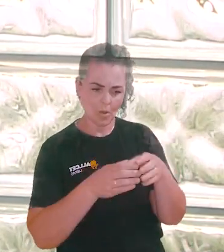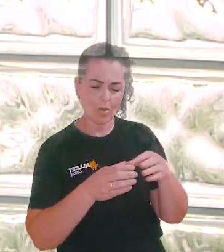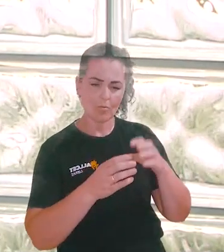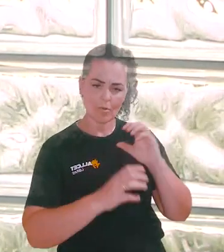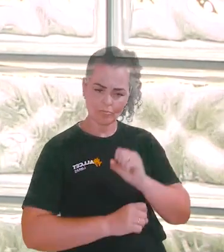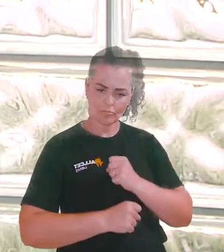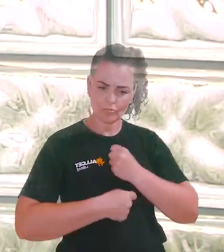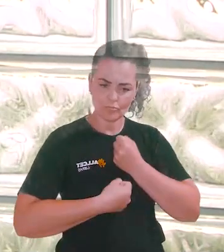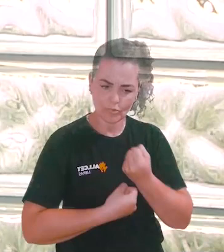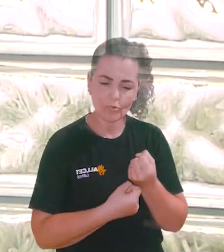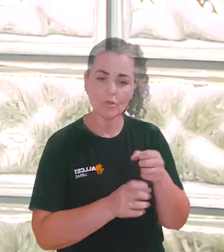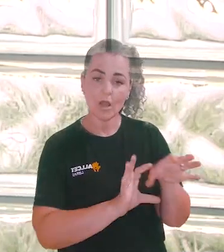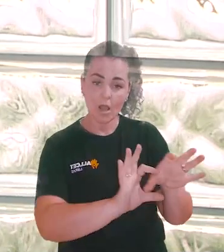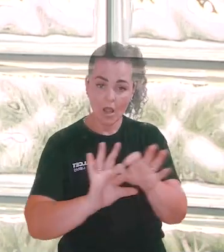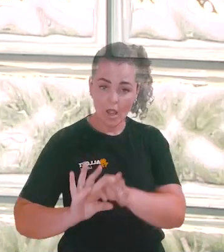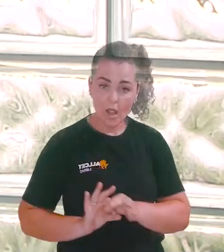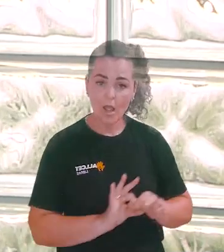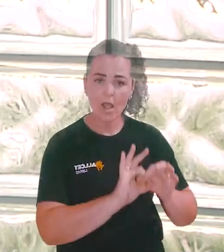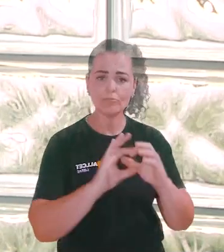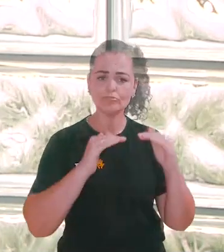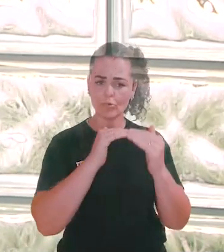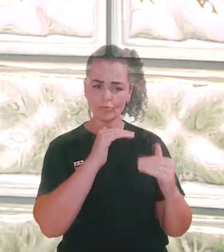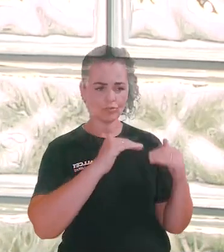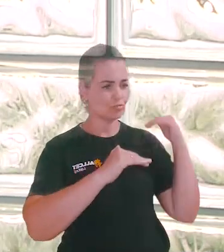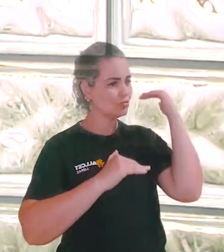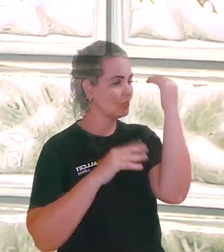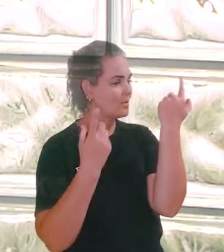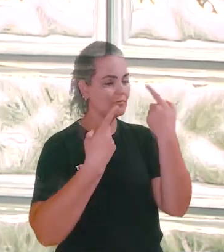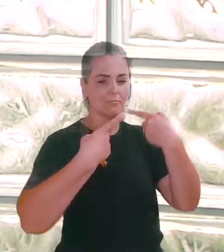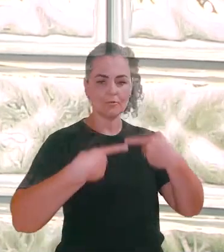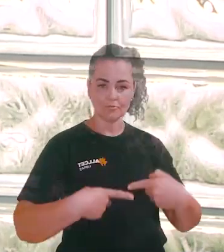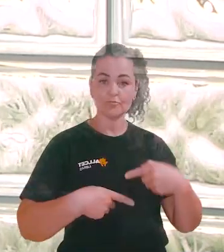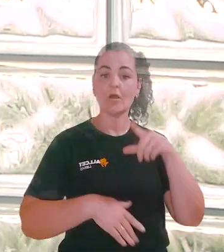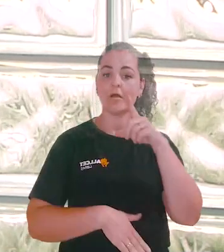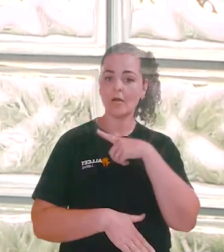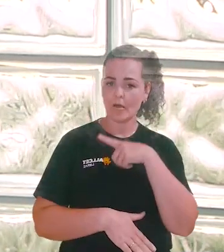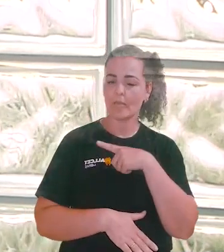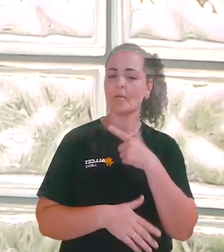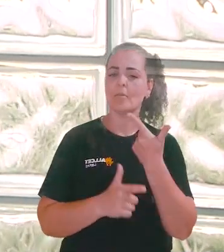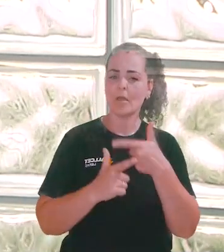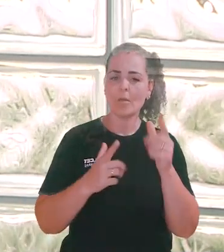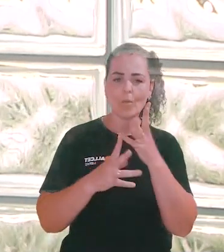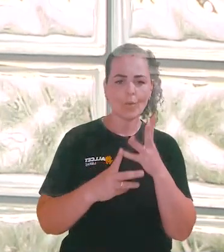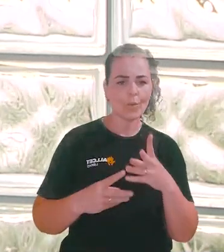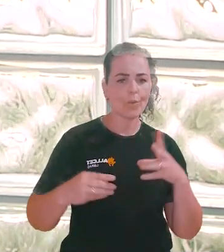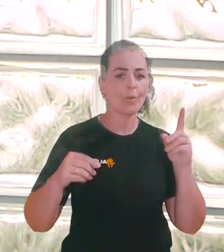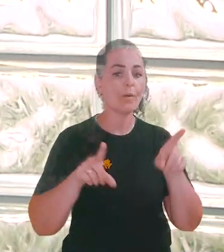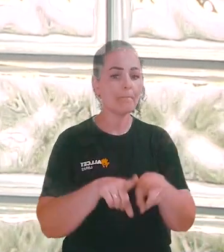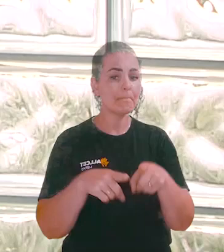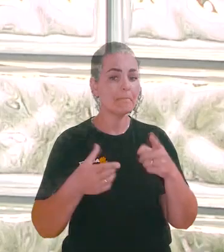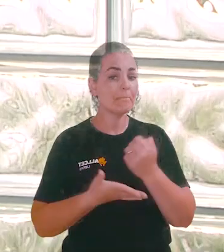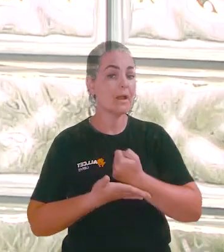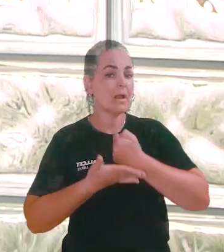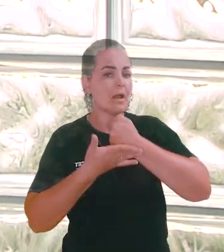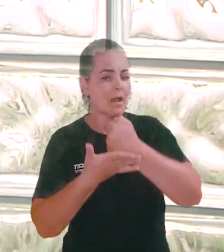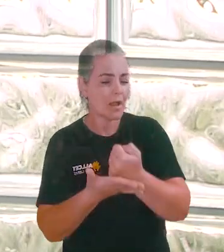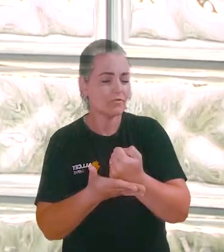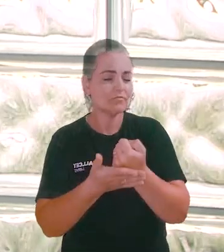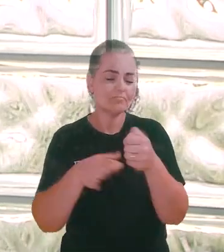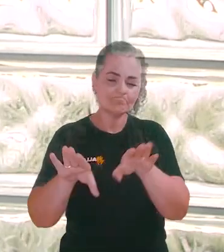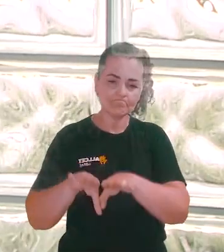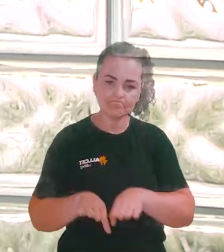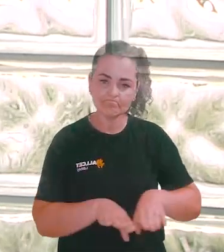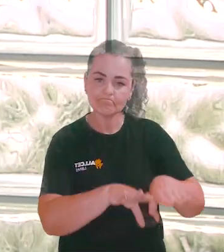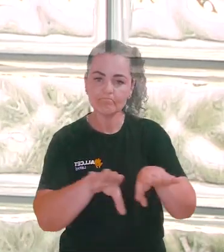esforços, vontade e recursos com o objetivo de superar dificuldades, resolver problemas e gerar benefícios comuns,